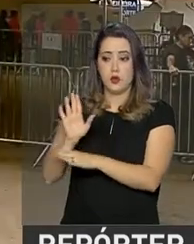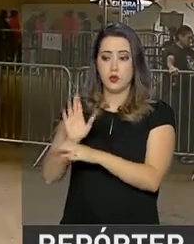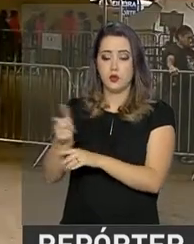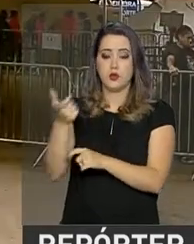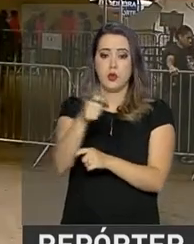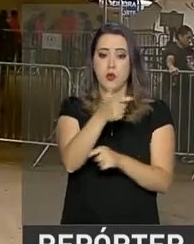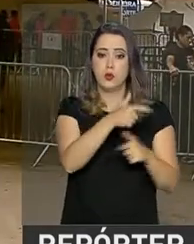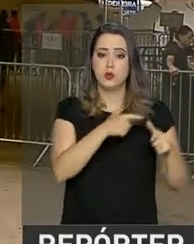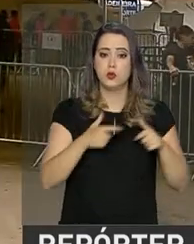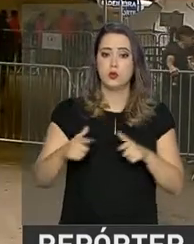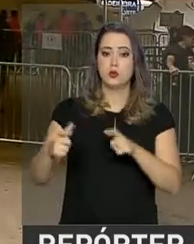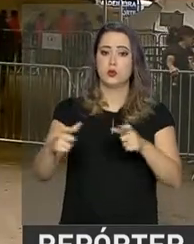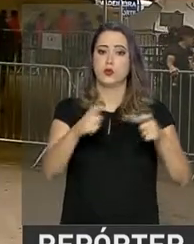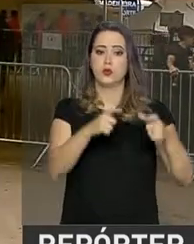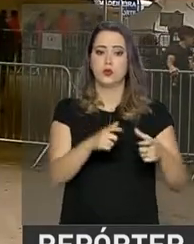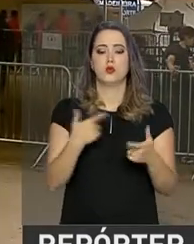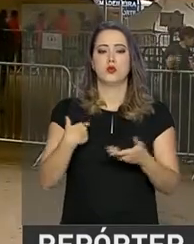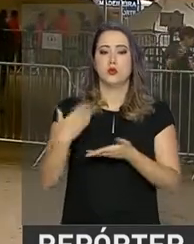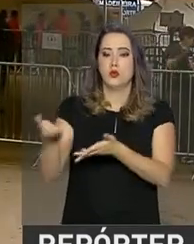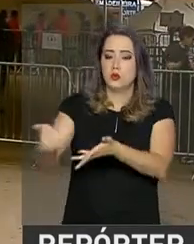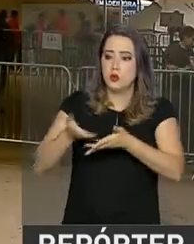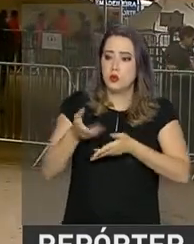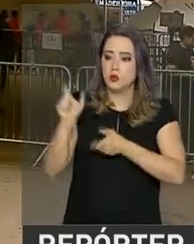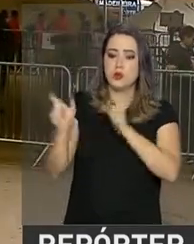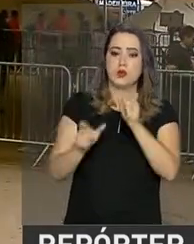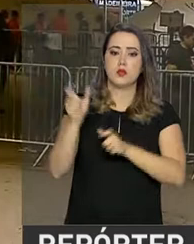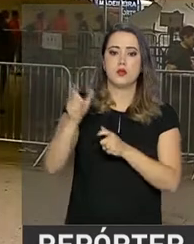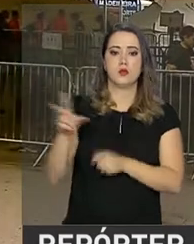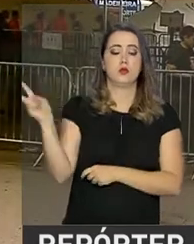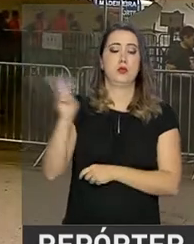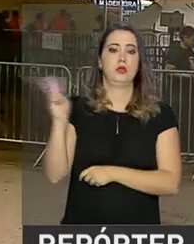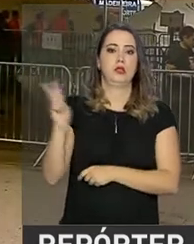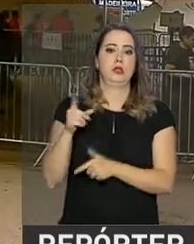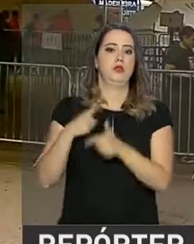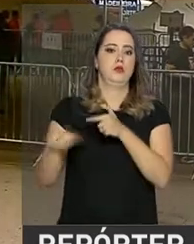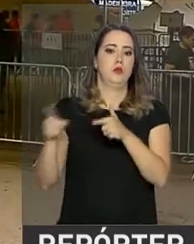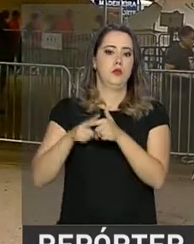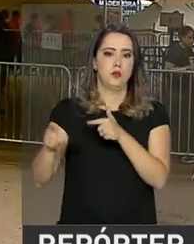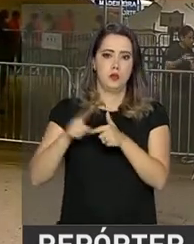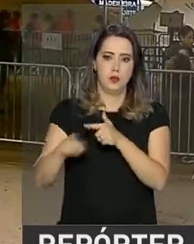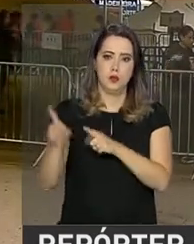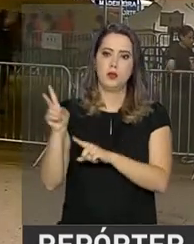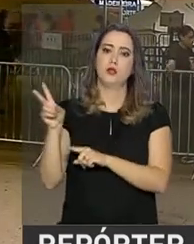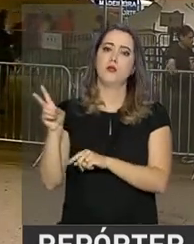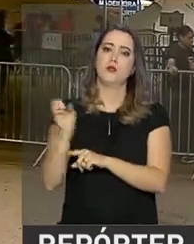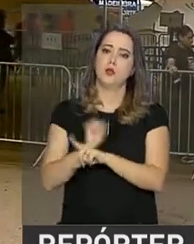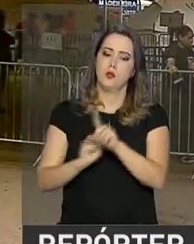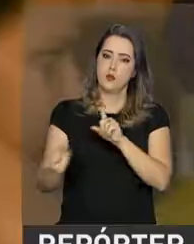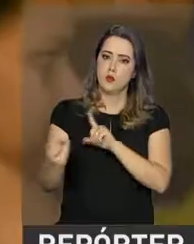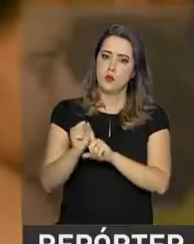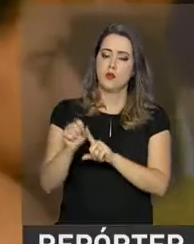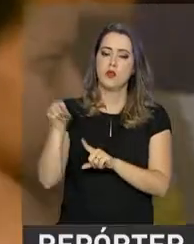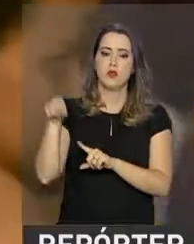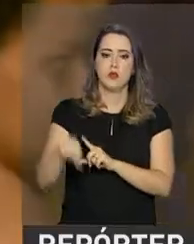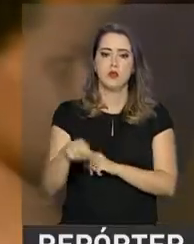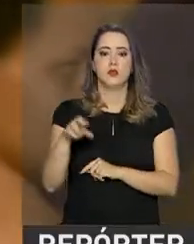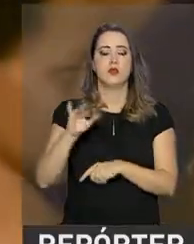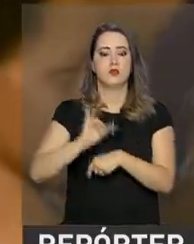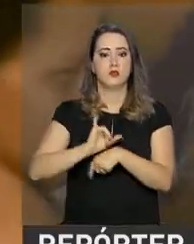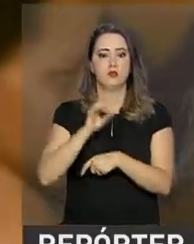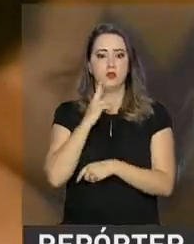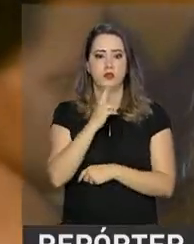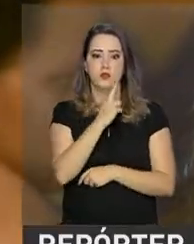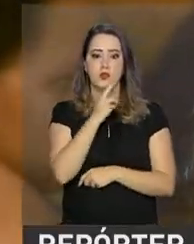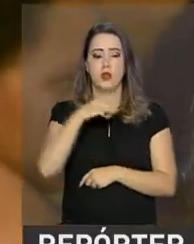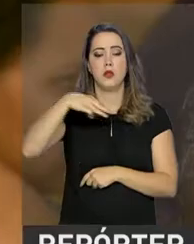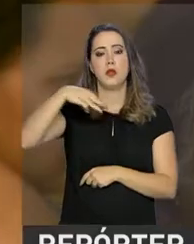abrigamento de imigrantes venezuelanos que se encontram em situação de vulnerabilidade aqui particularmente nossa capital em